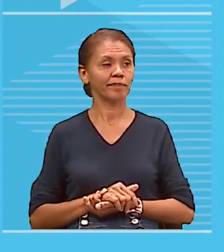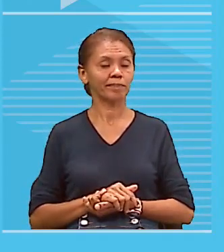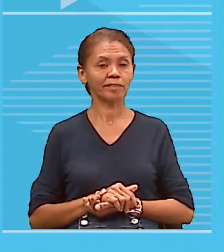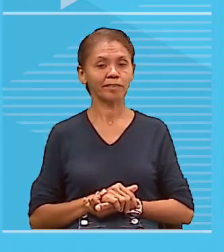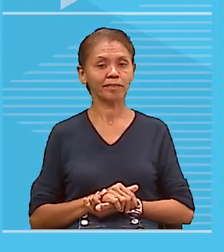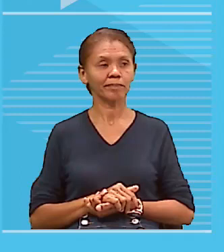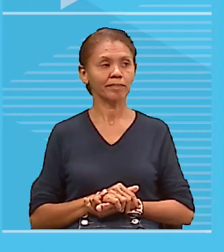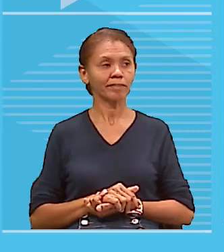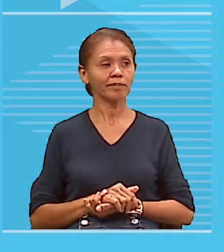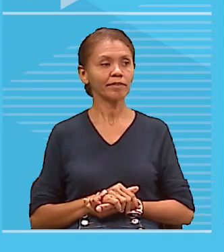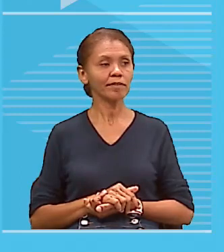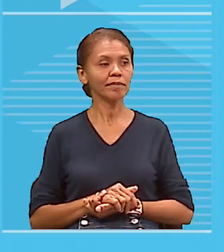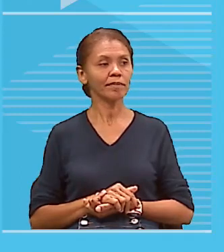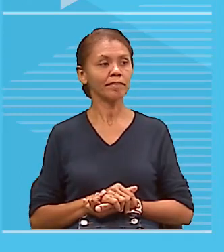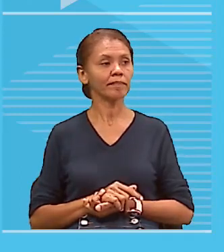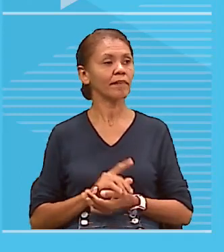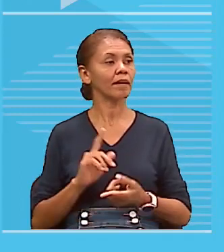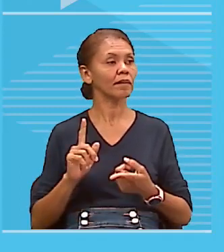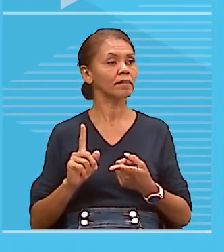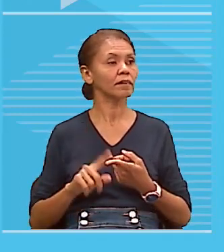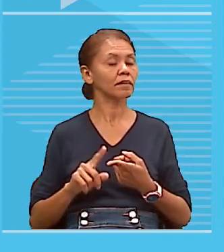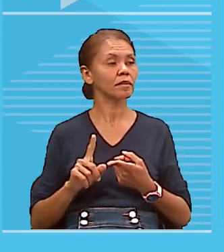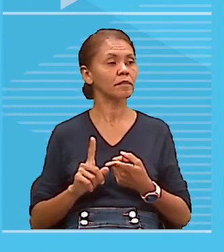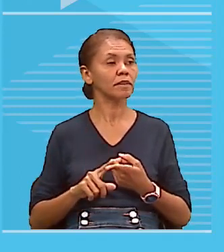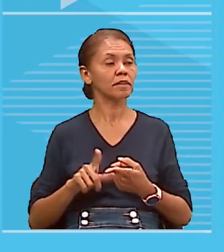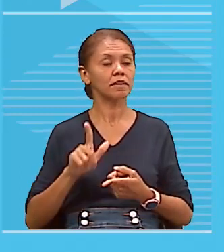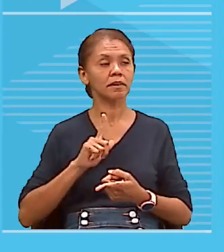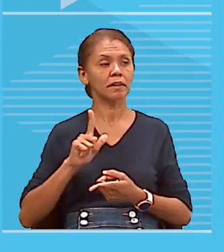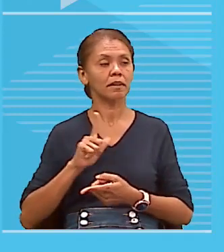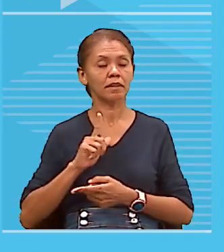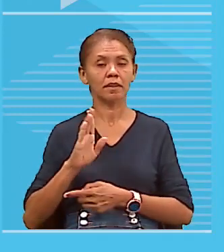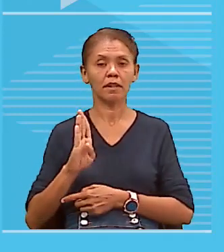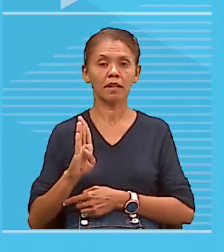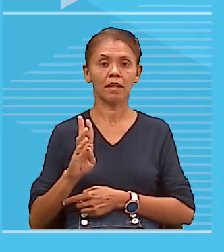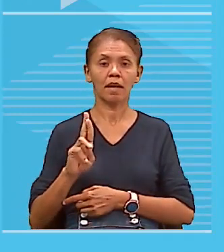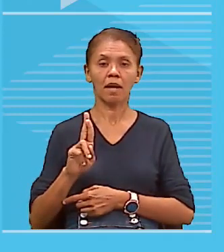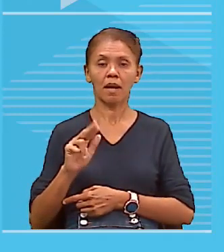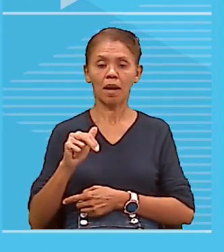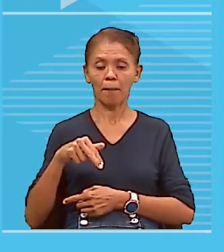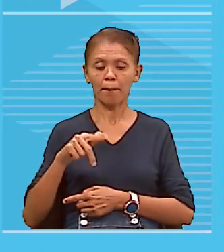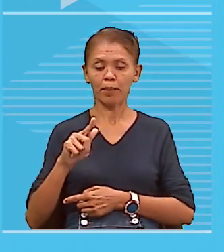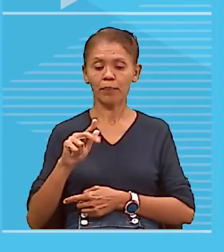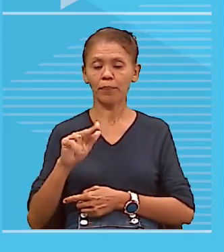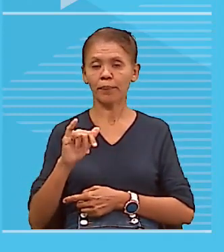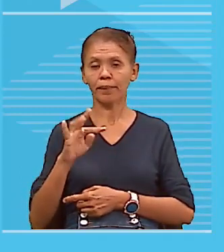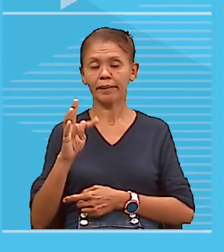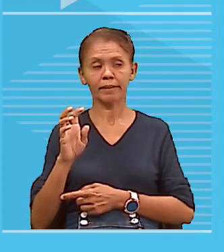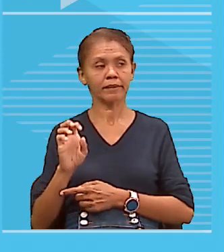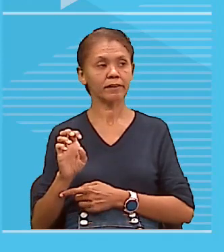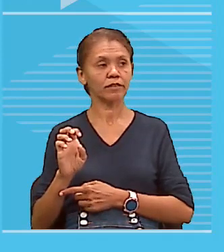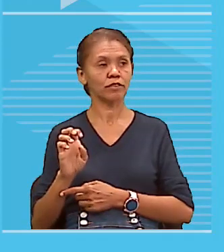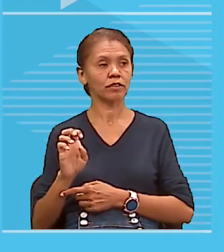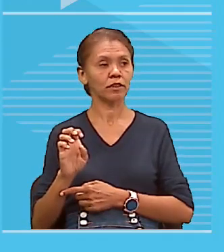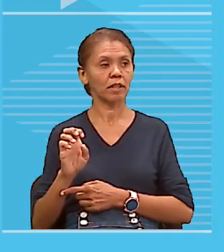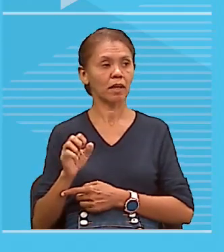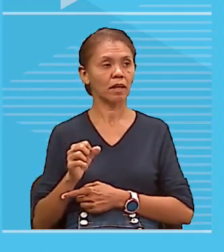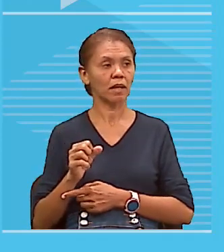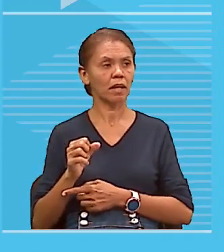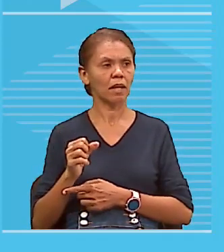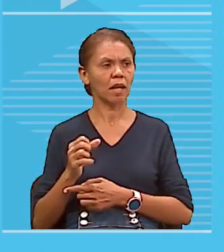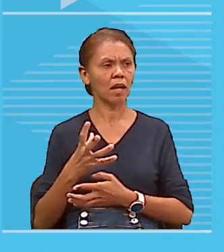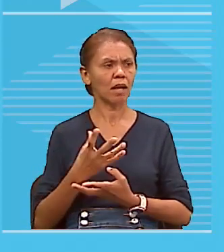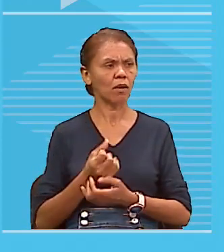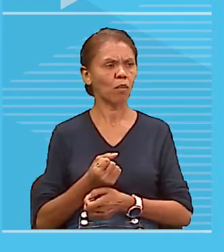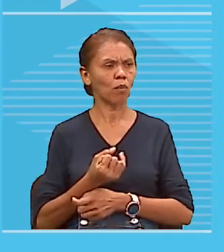infecções. E aí tem a bronquite também. A bronquite, ela vai ser causada pelo excesso de muco, né? Então, ele vai inflamar os